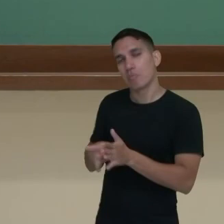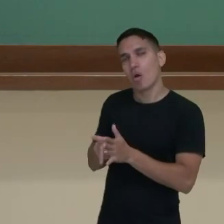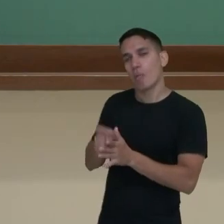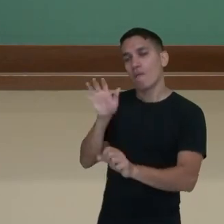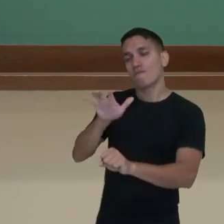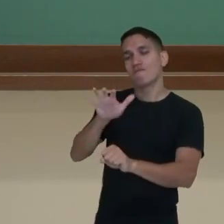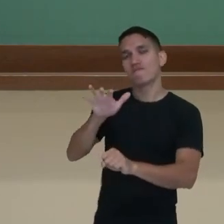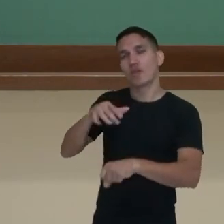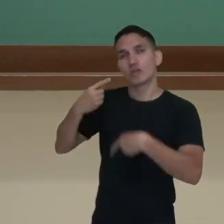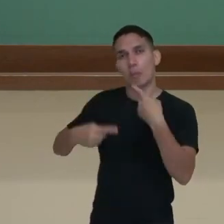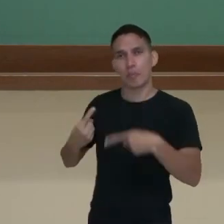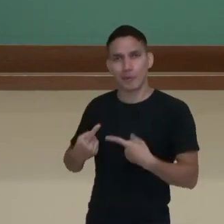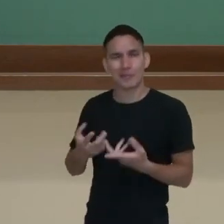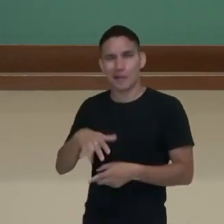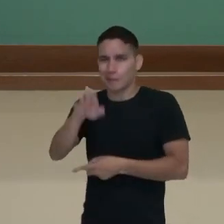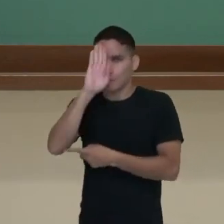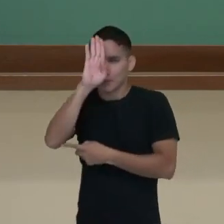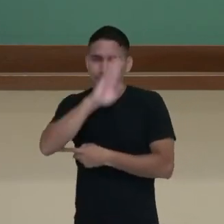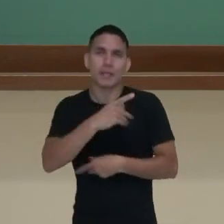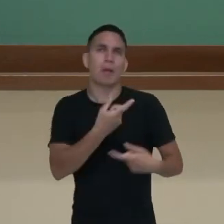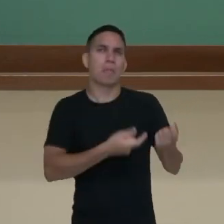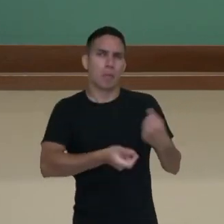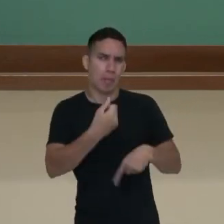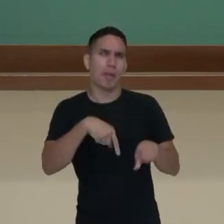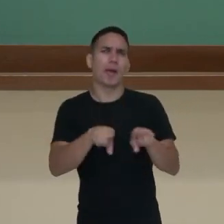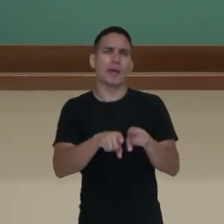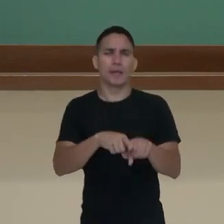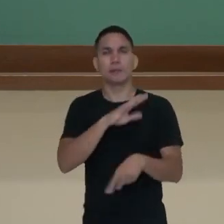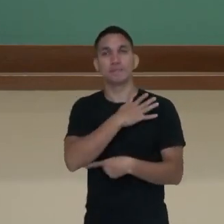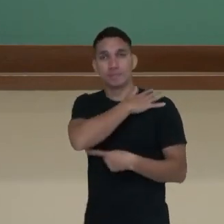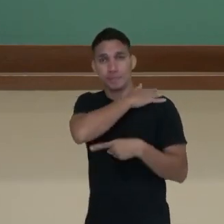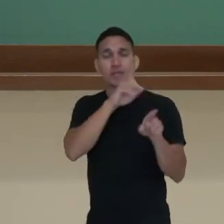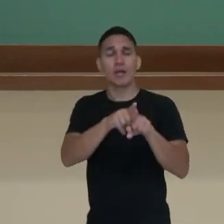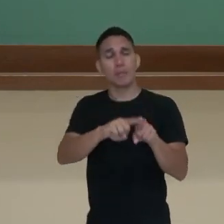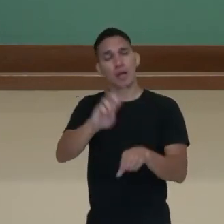né, principalmente comercial, militar